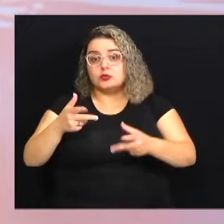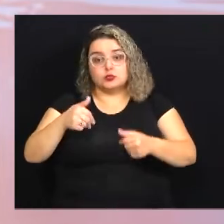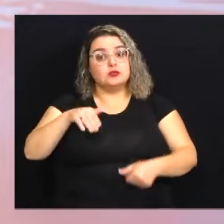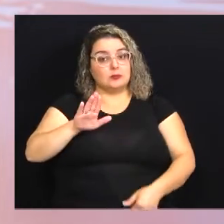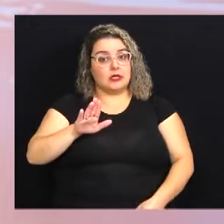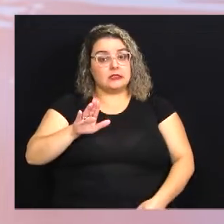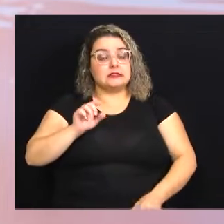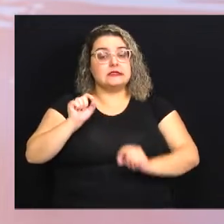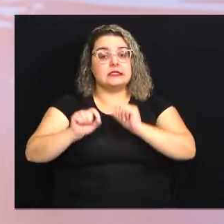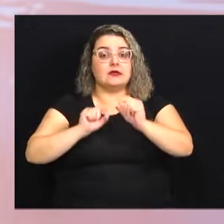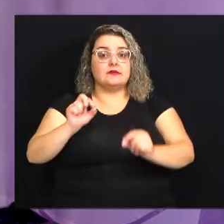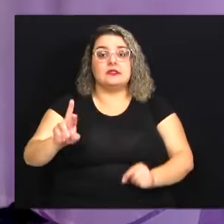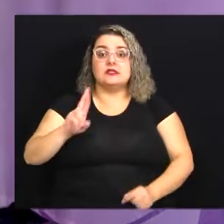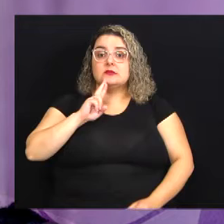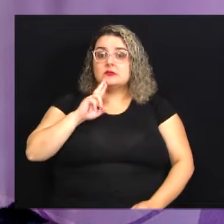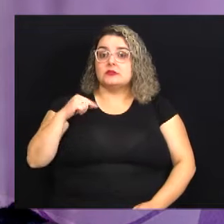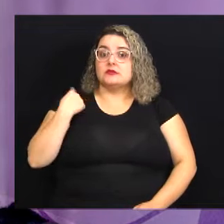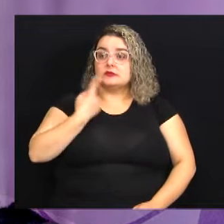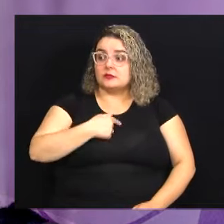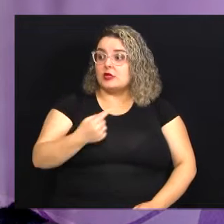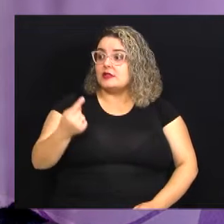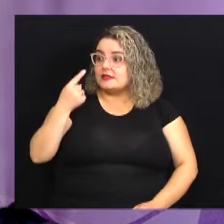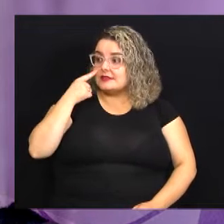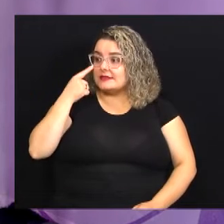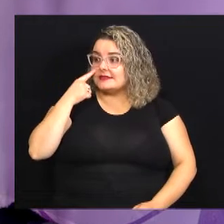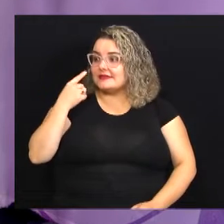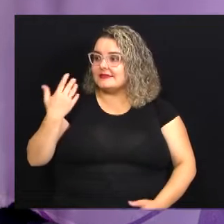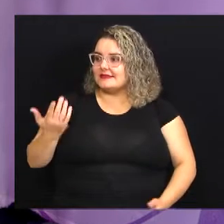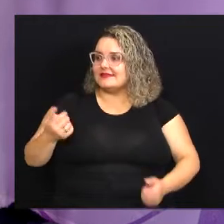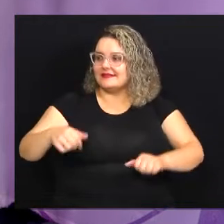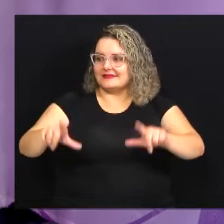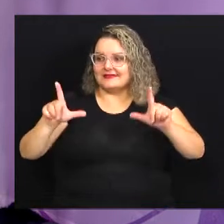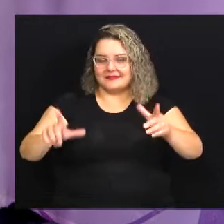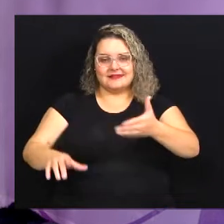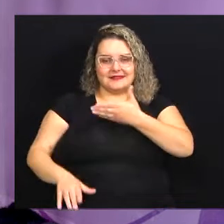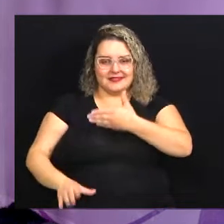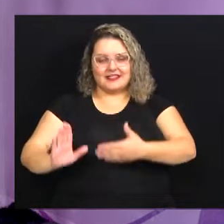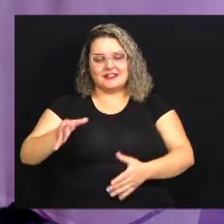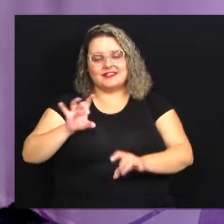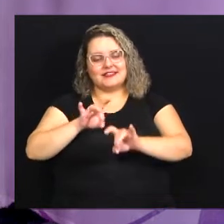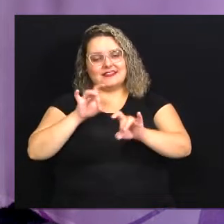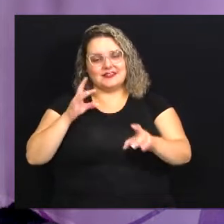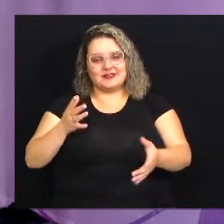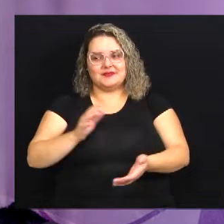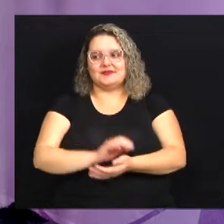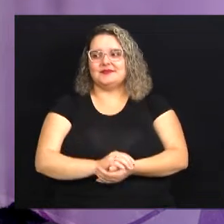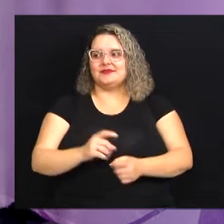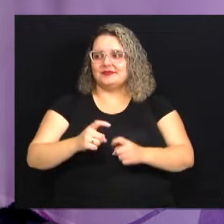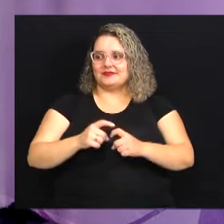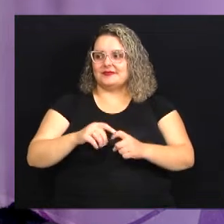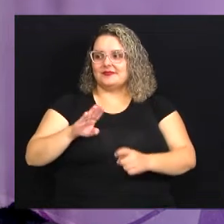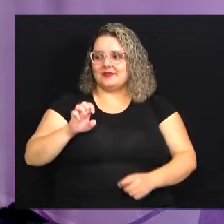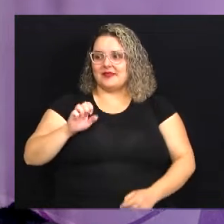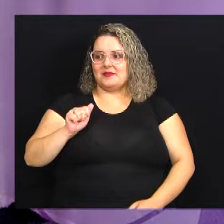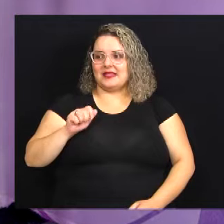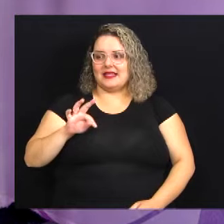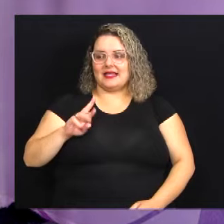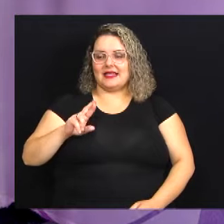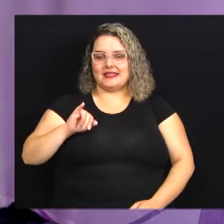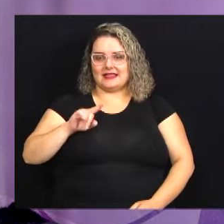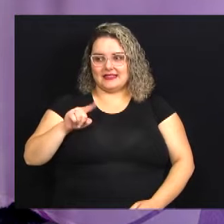vai responder para a gente, olha só, é ela que está aqui na tela comigo, já conectada, é a doutora Beatriz Vieira